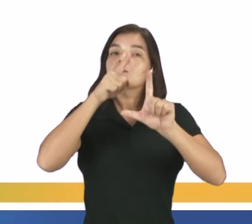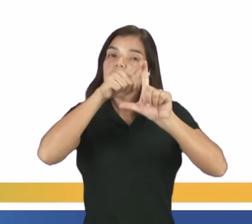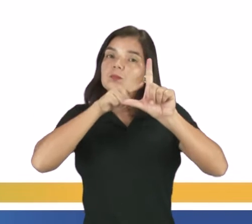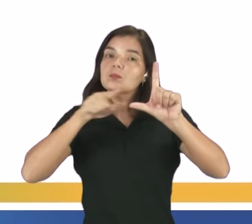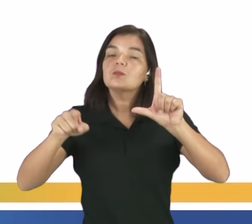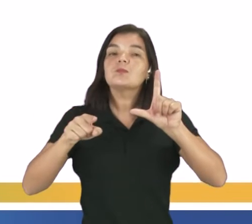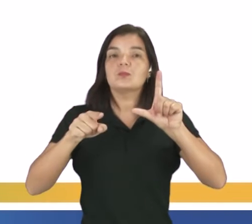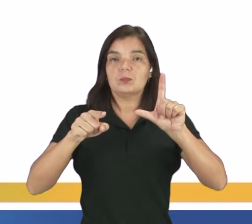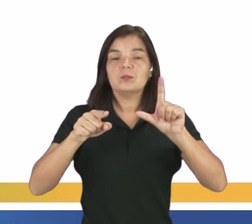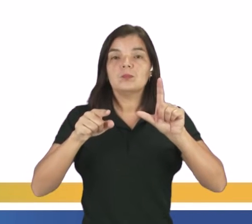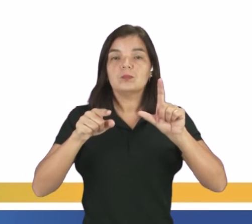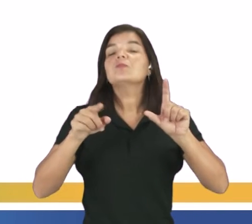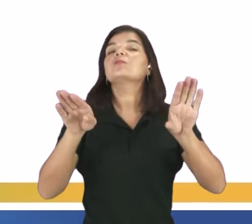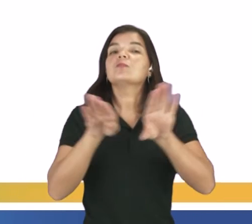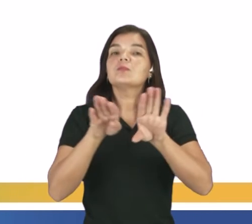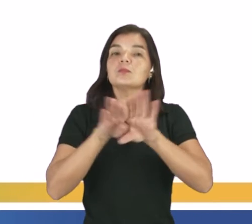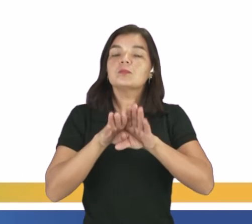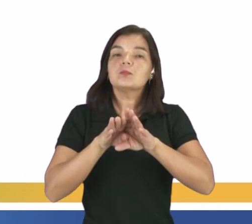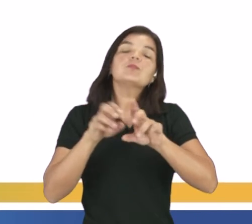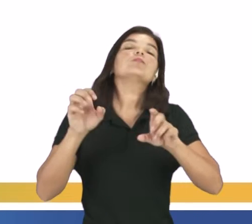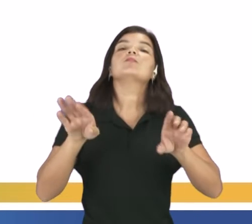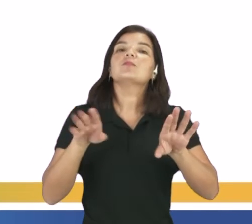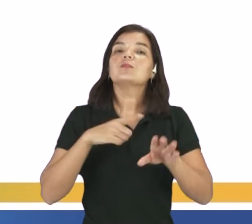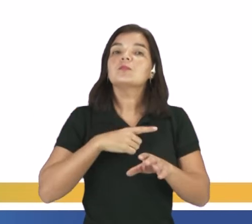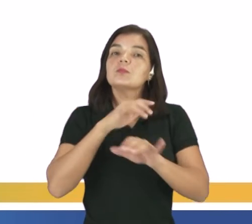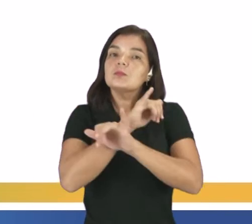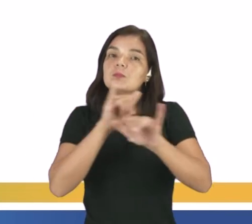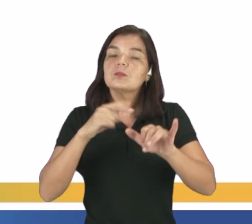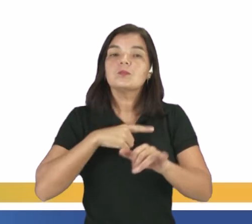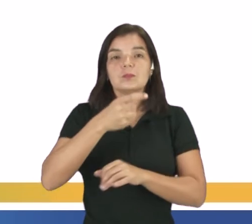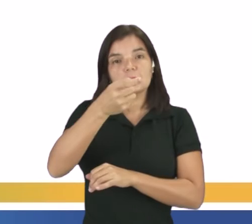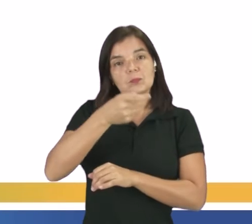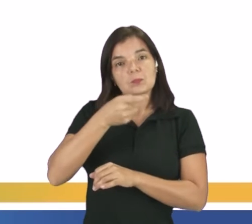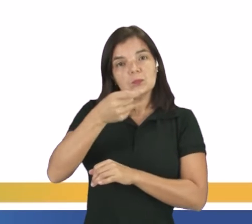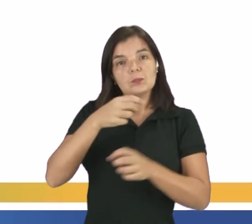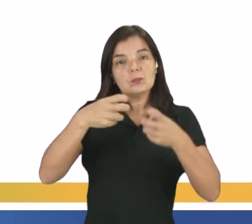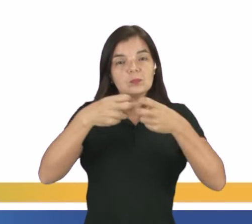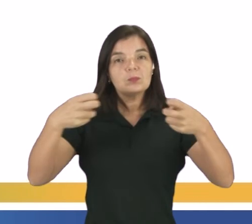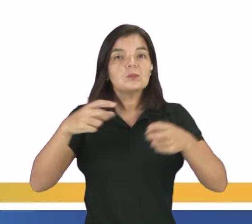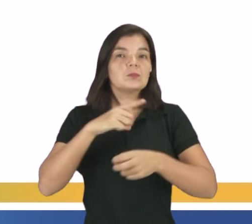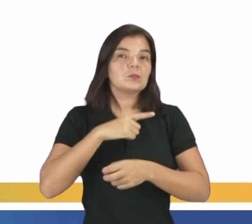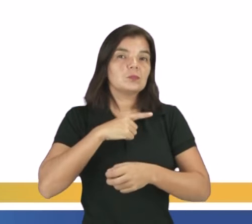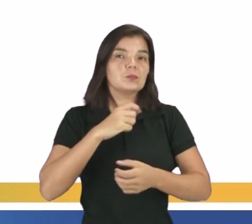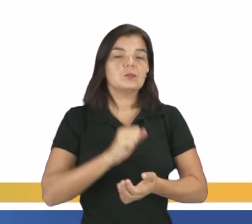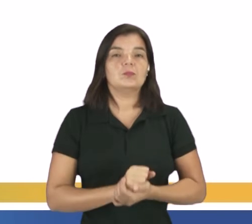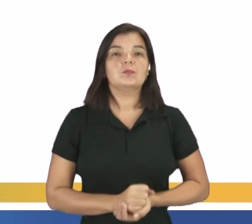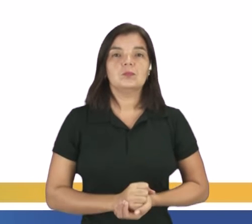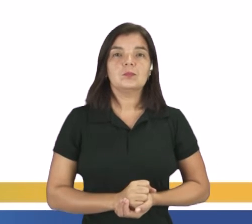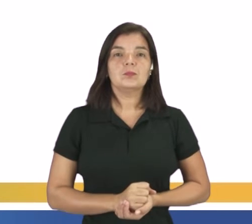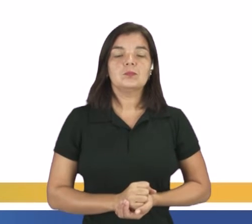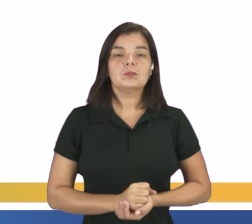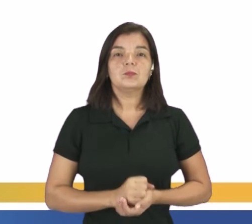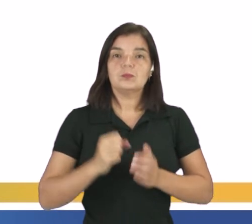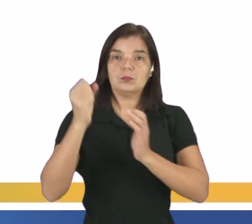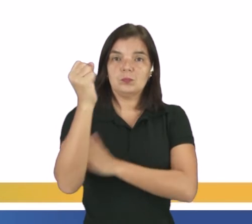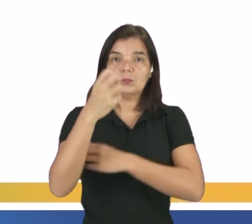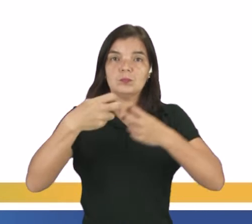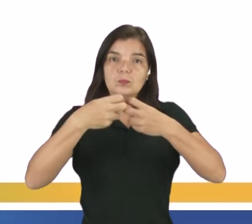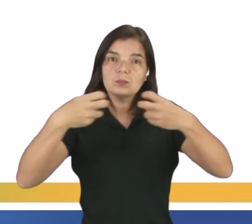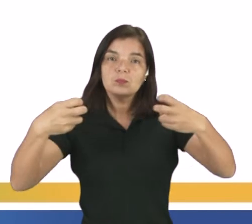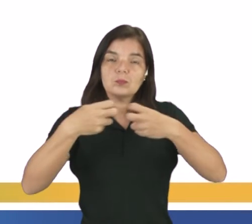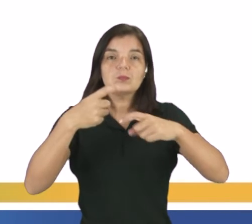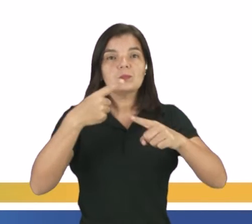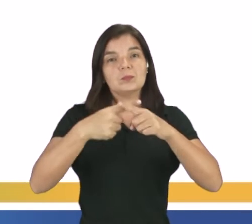as equações, as informações que eu tenho, como x e força elástica, nós teremos força